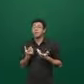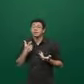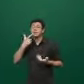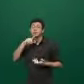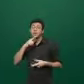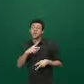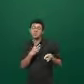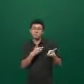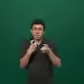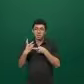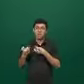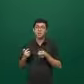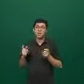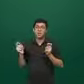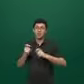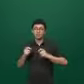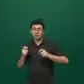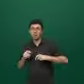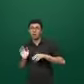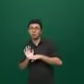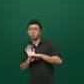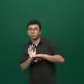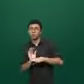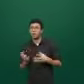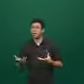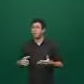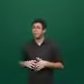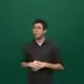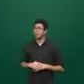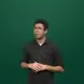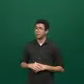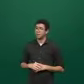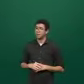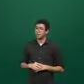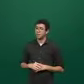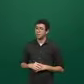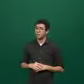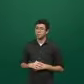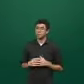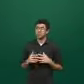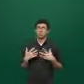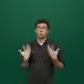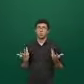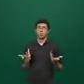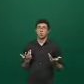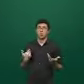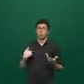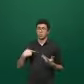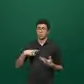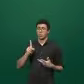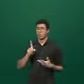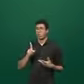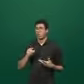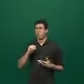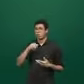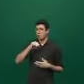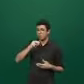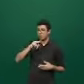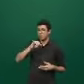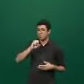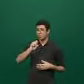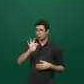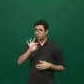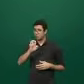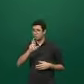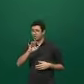de recursos vindos do governo federal. E quando eu fui para o Ministério da Educação, então, com o